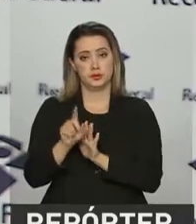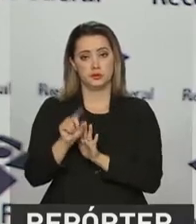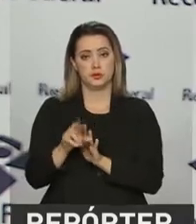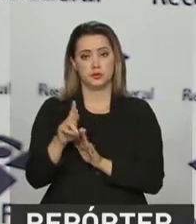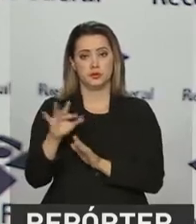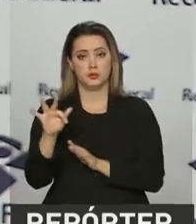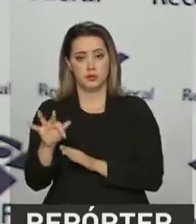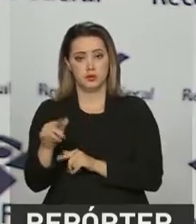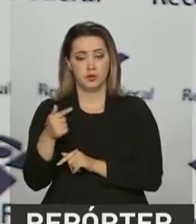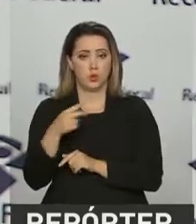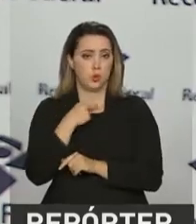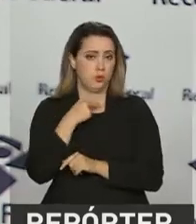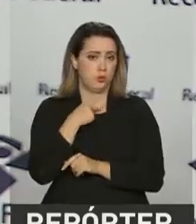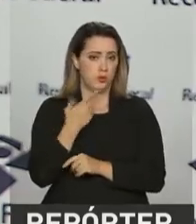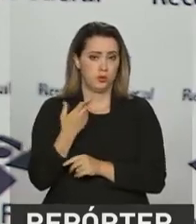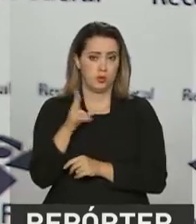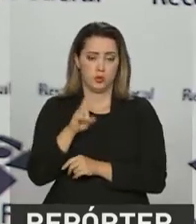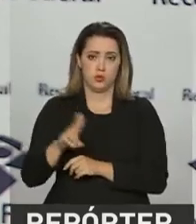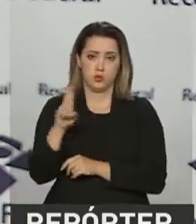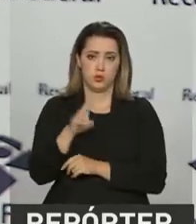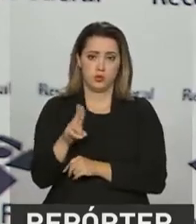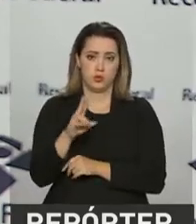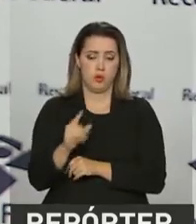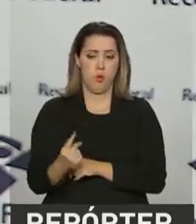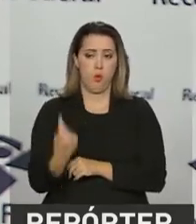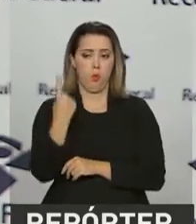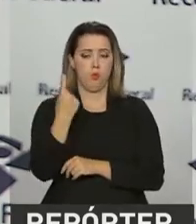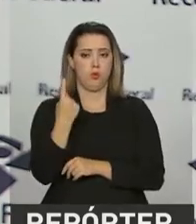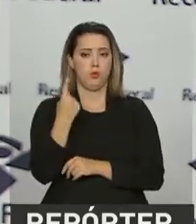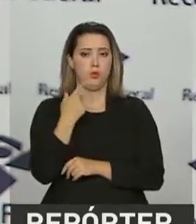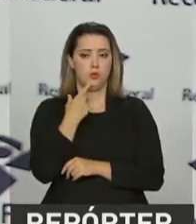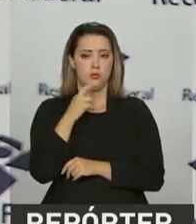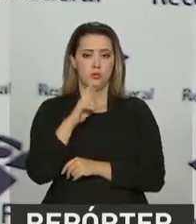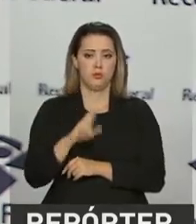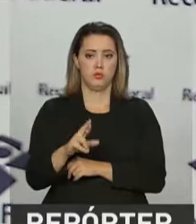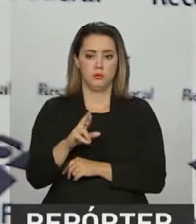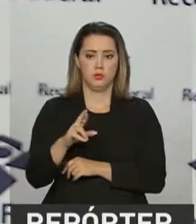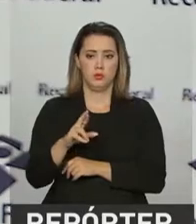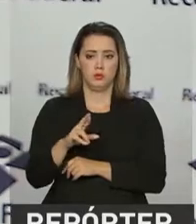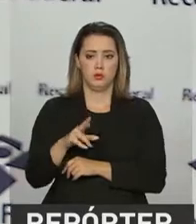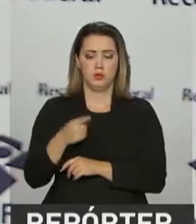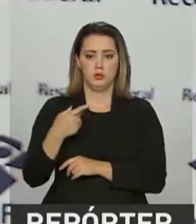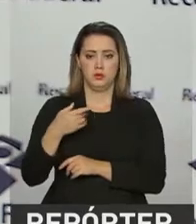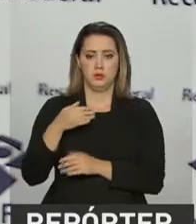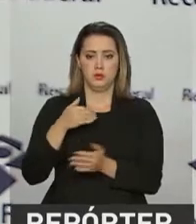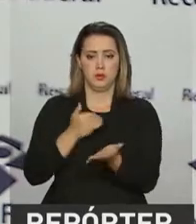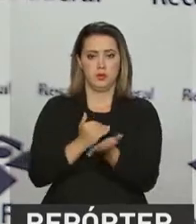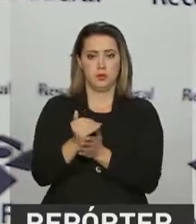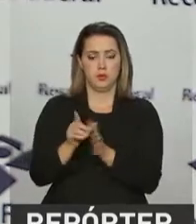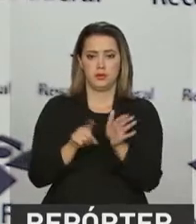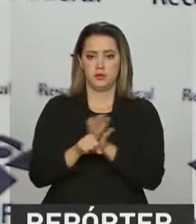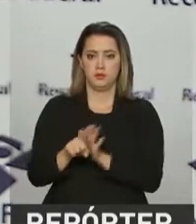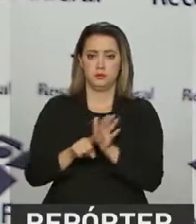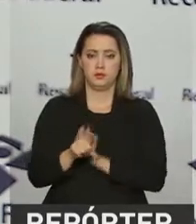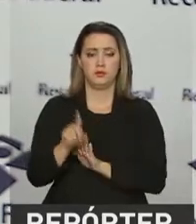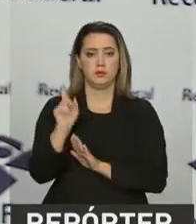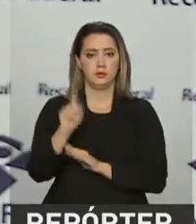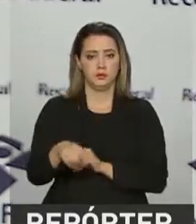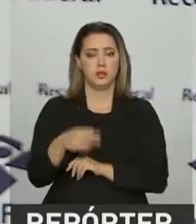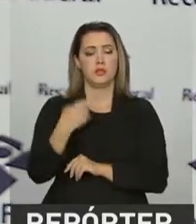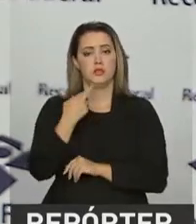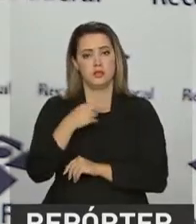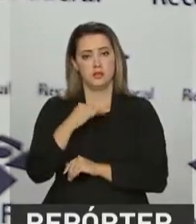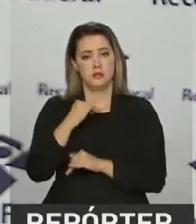faz parte não posso usar essa declaração comum o elemento pra disparar para começar uma investigação essas